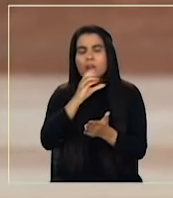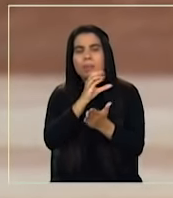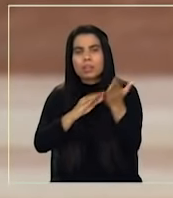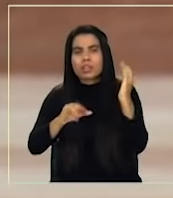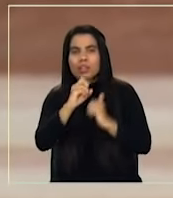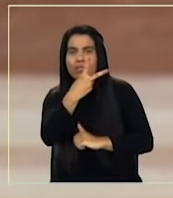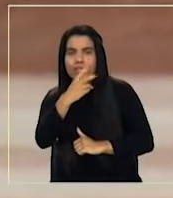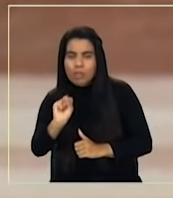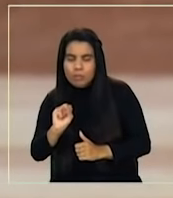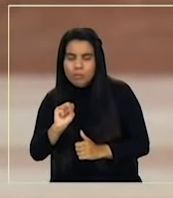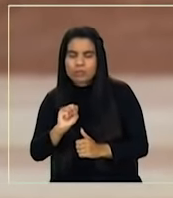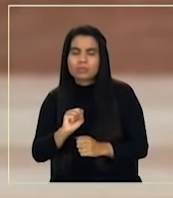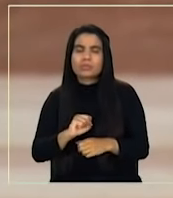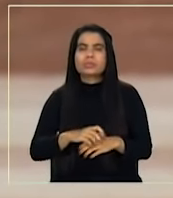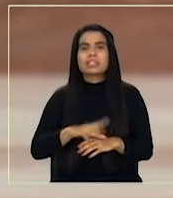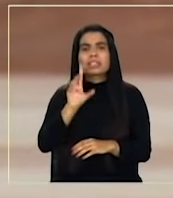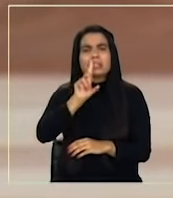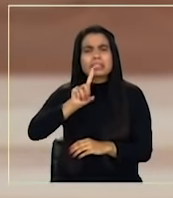que Deus